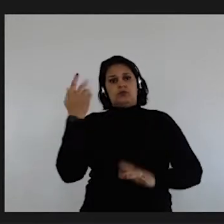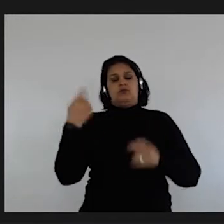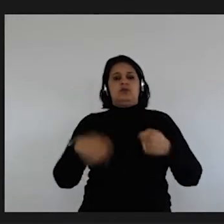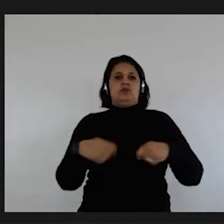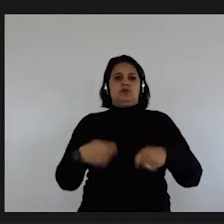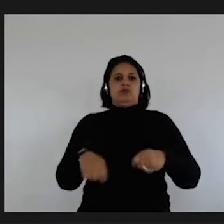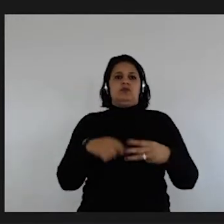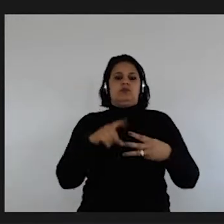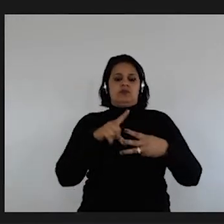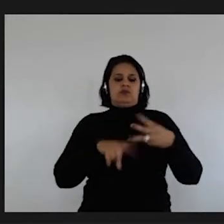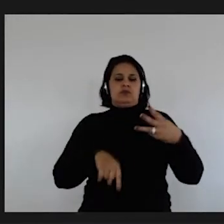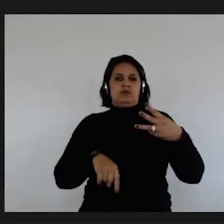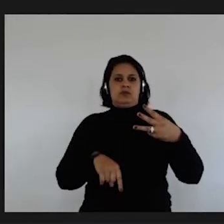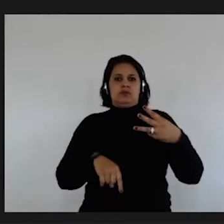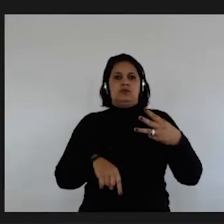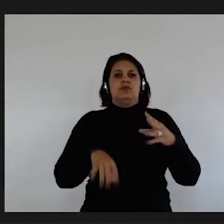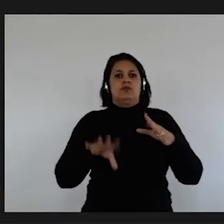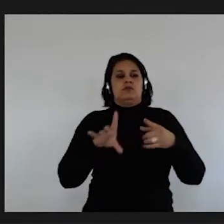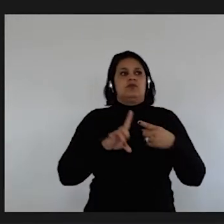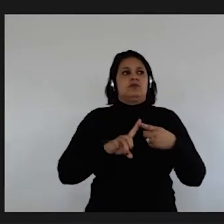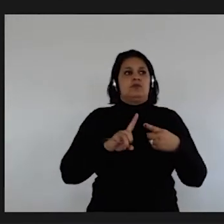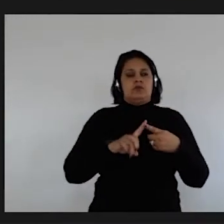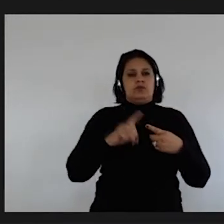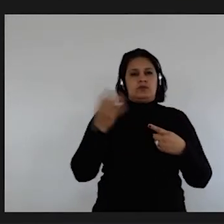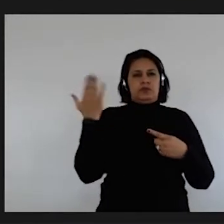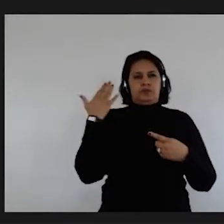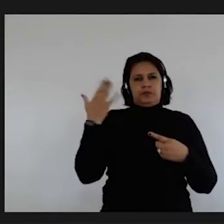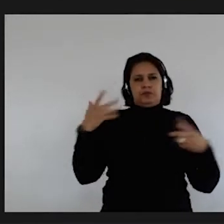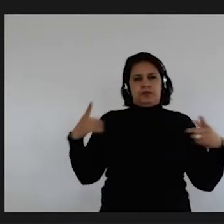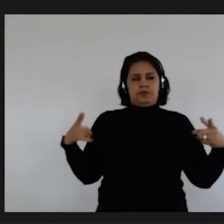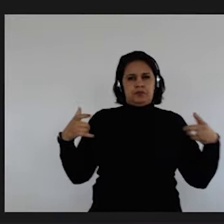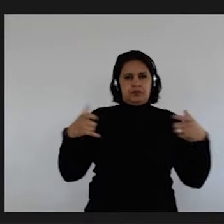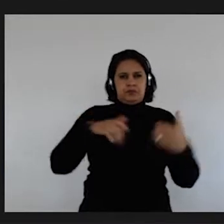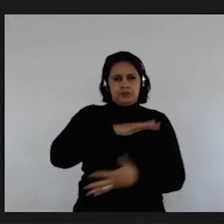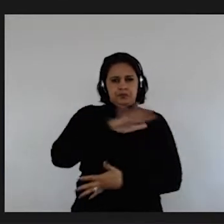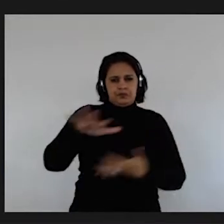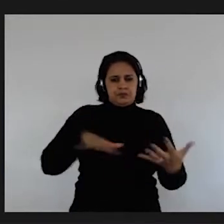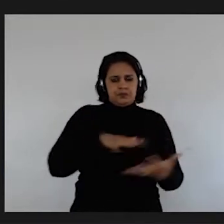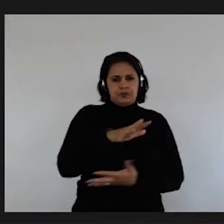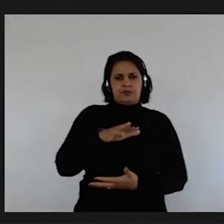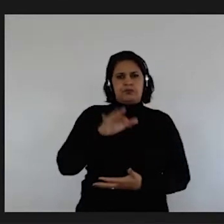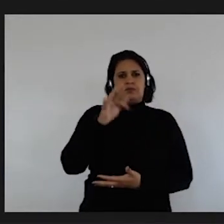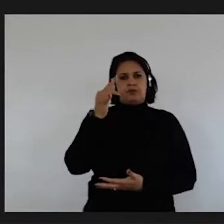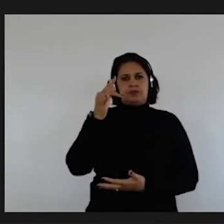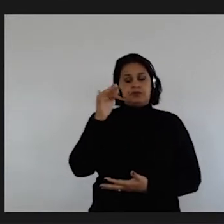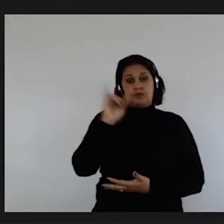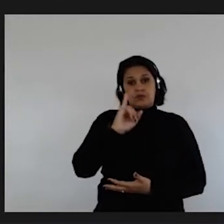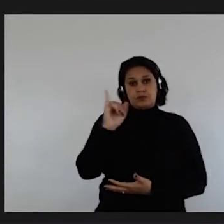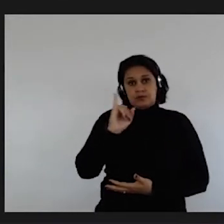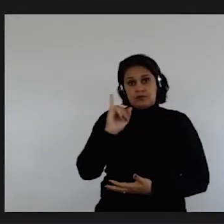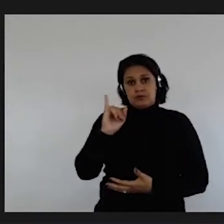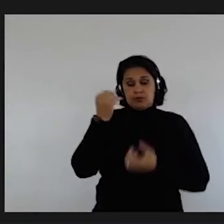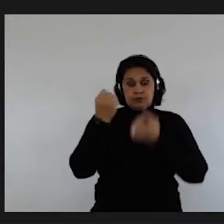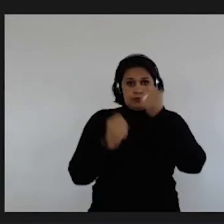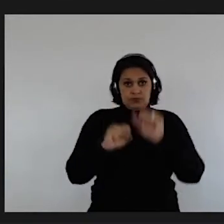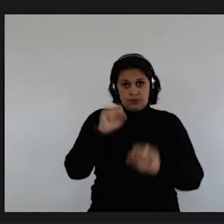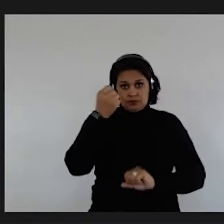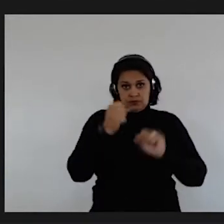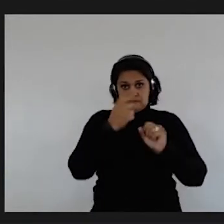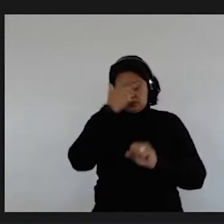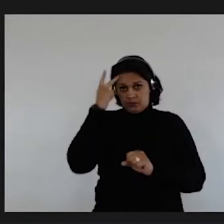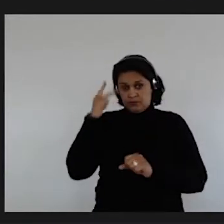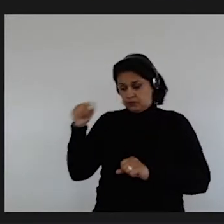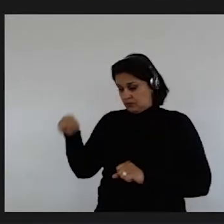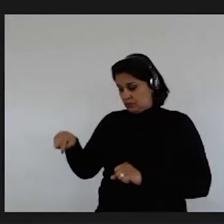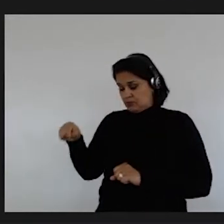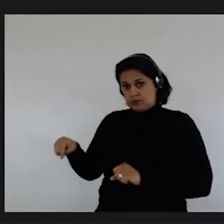específico. Na Revolução Industrial, que incrementou a expansão urbana, e quem migrou para a zona urbana não trouxe a